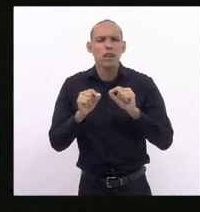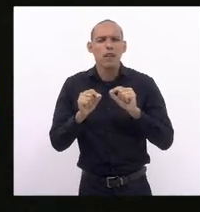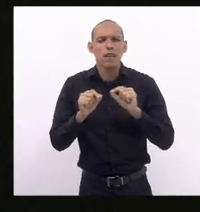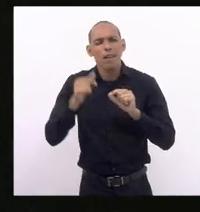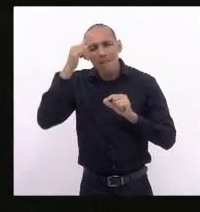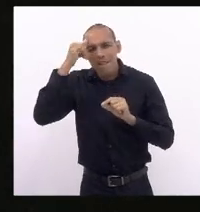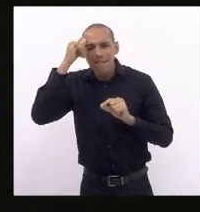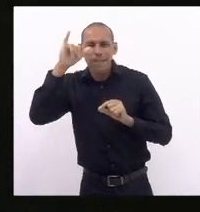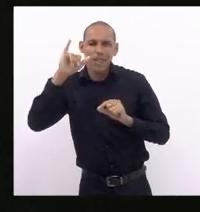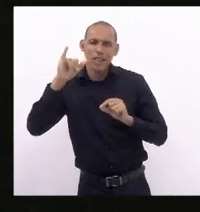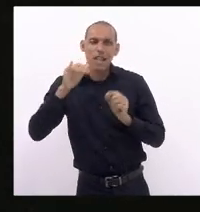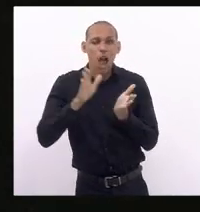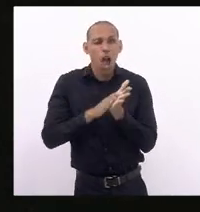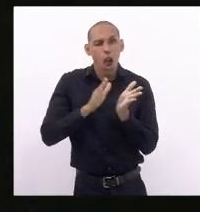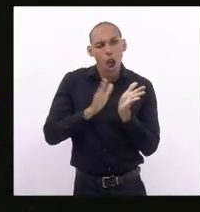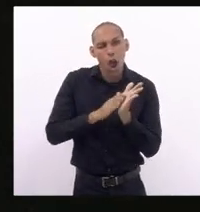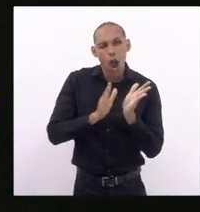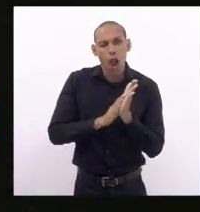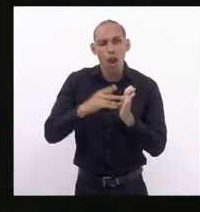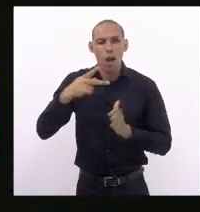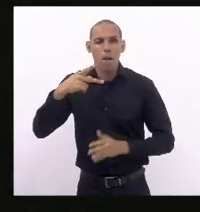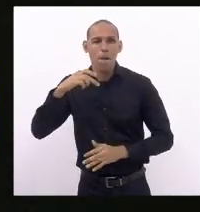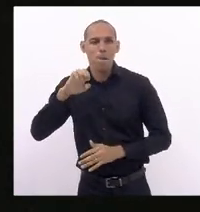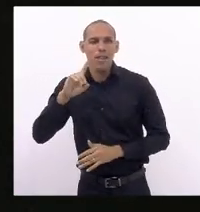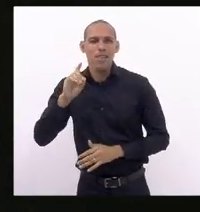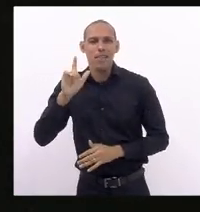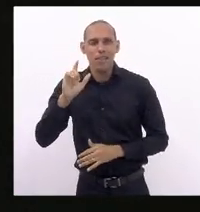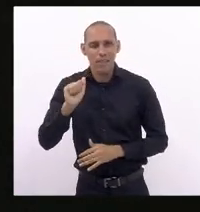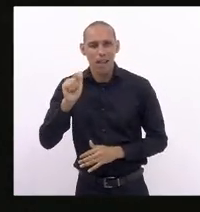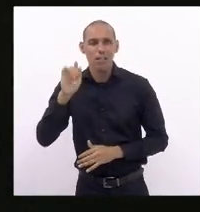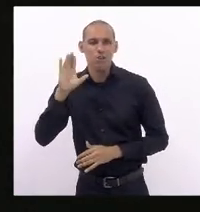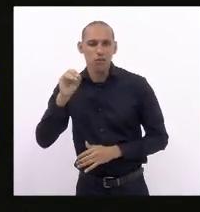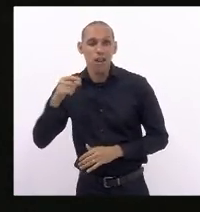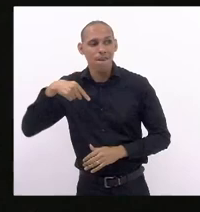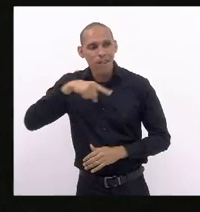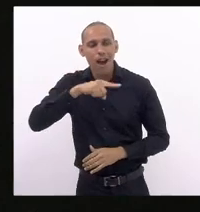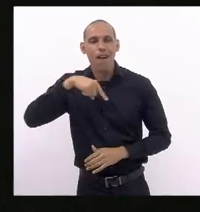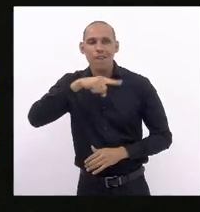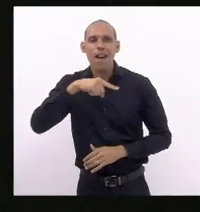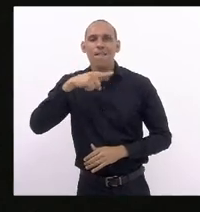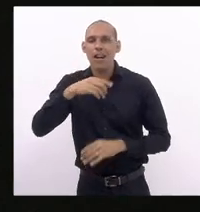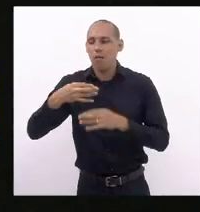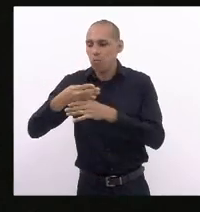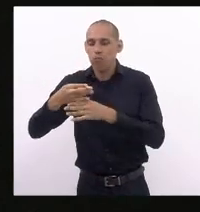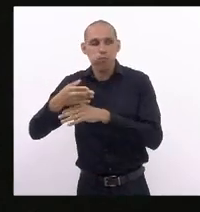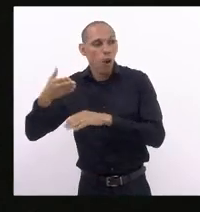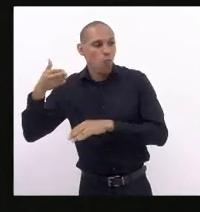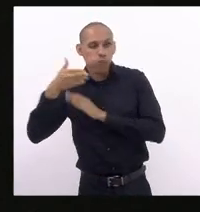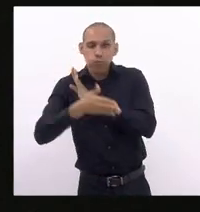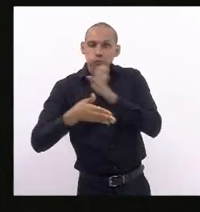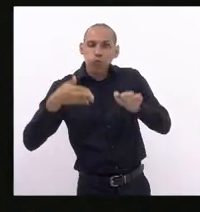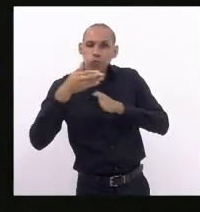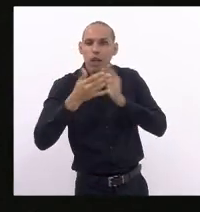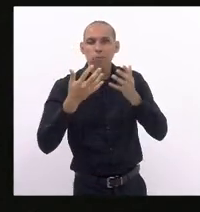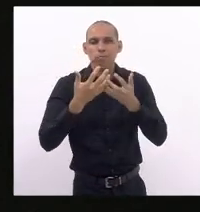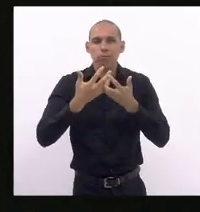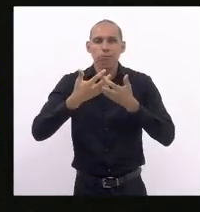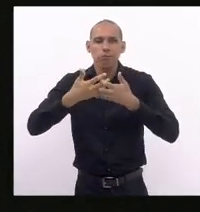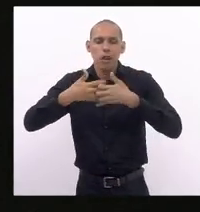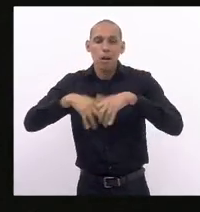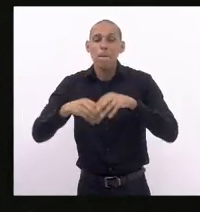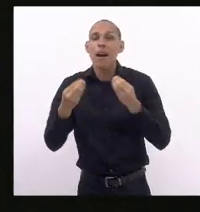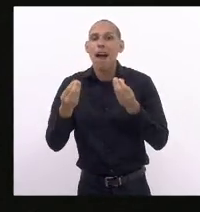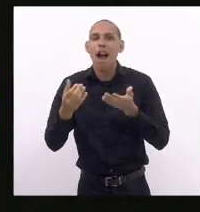a cobrança de pedágio das pessoas que se deslocarem de outros municípios em direção a Petrópolis